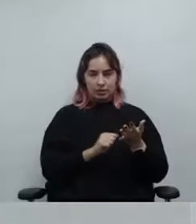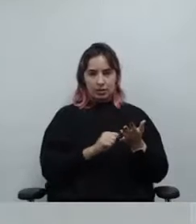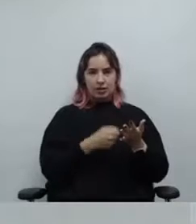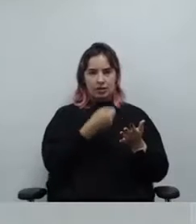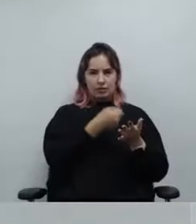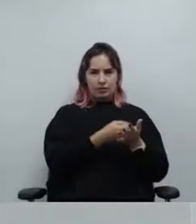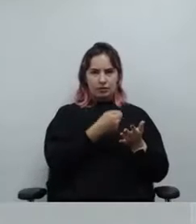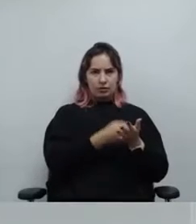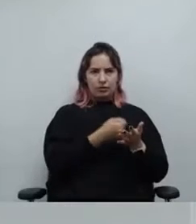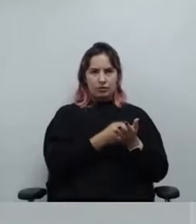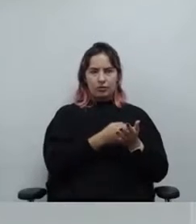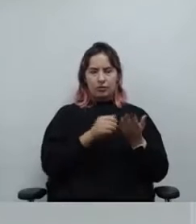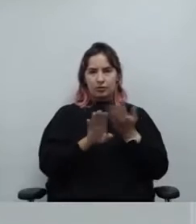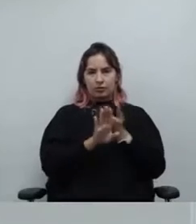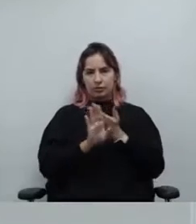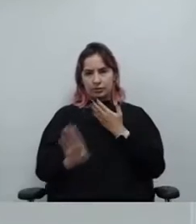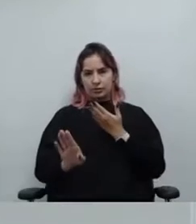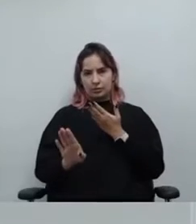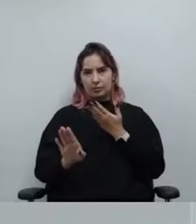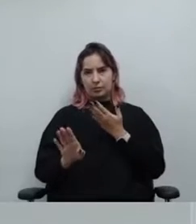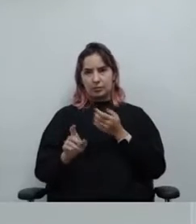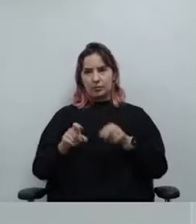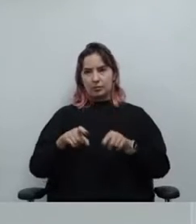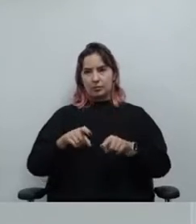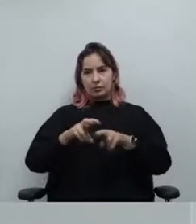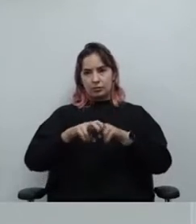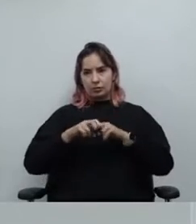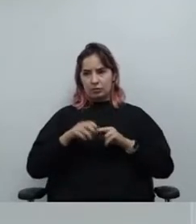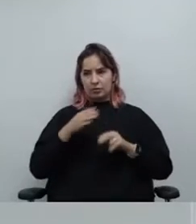do convívio familiar por conta da orientação sexual.